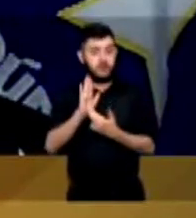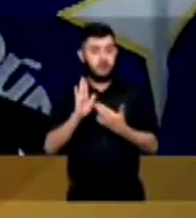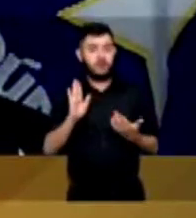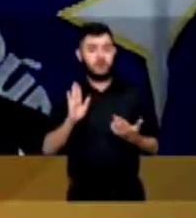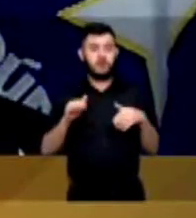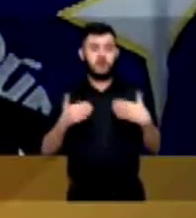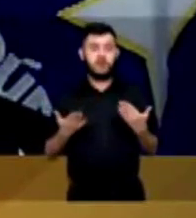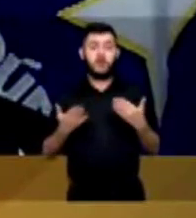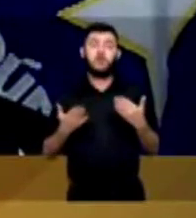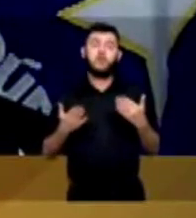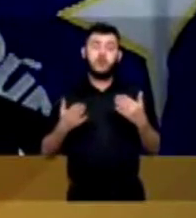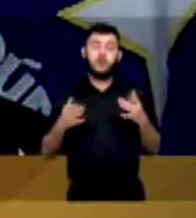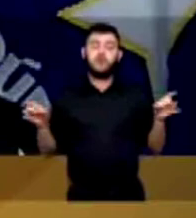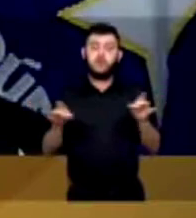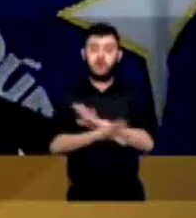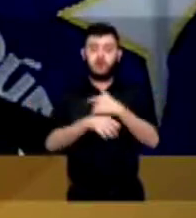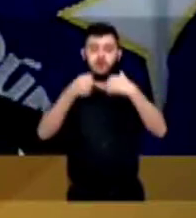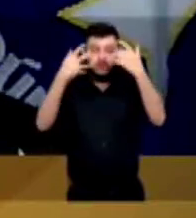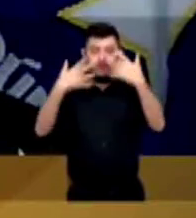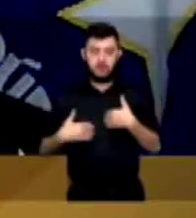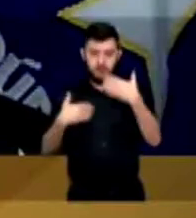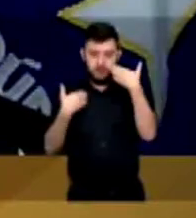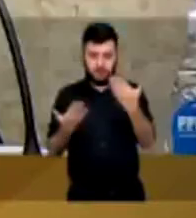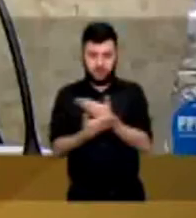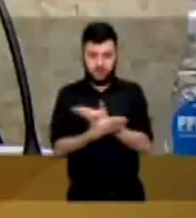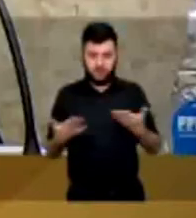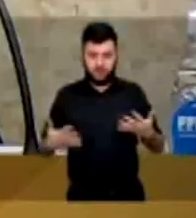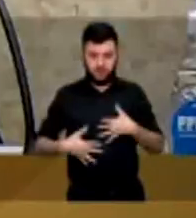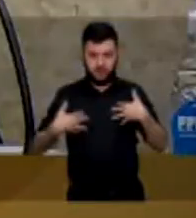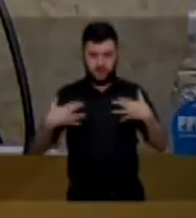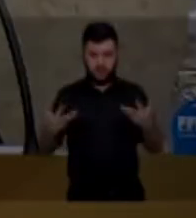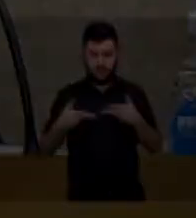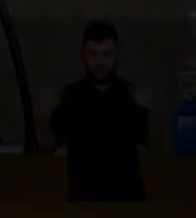aspas e agradeço a vossas excelências a atenção. Muito obrigado.